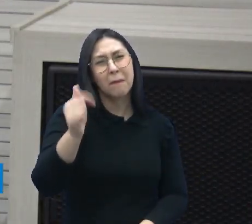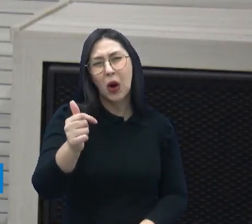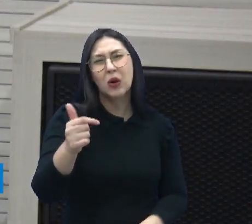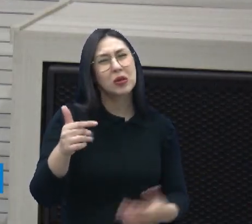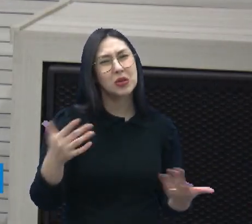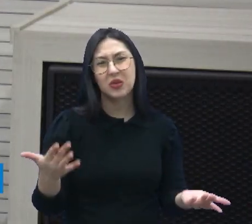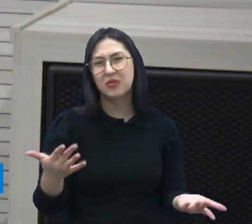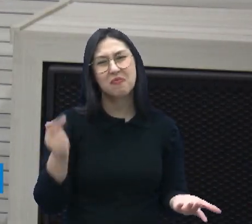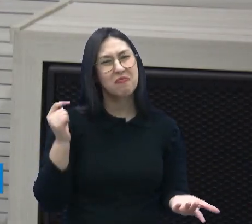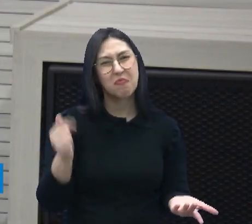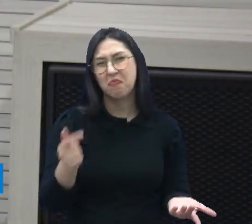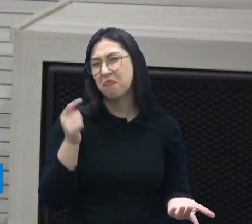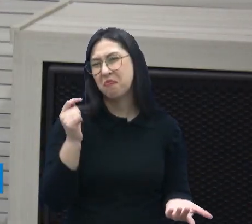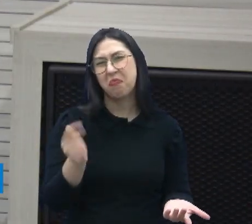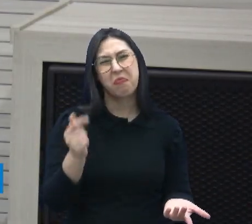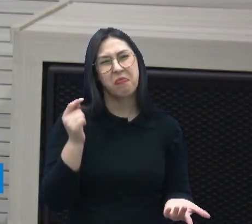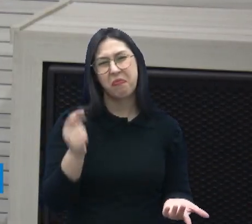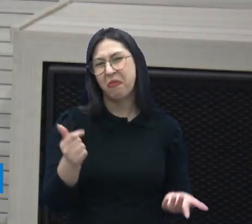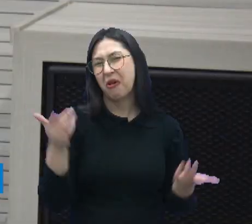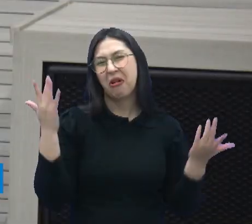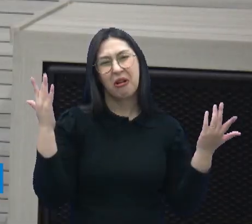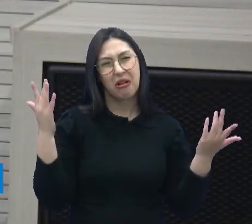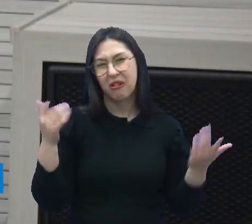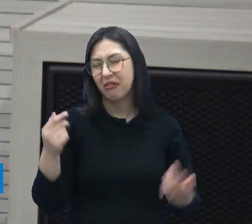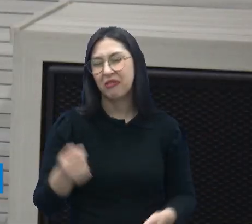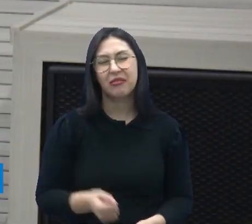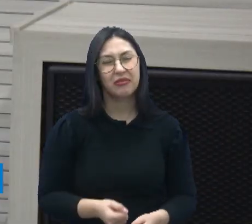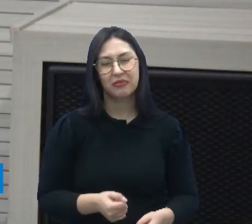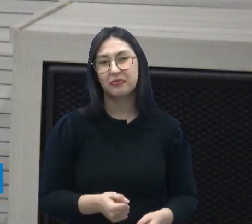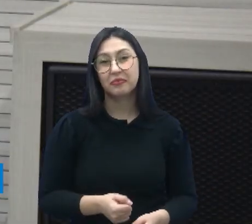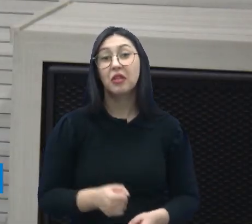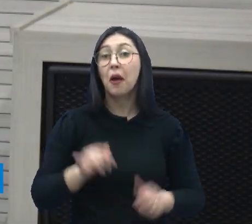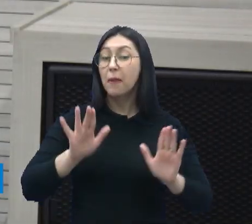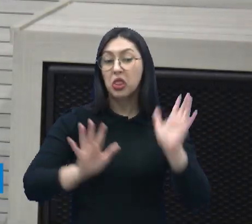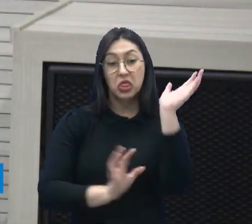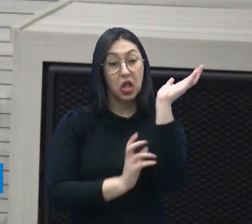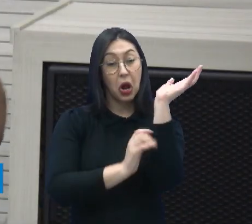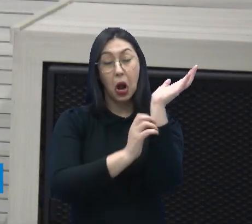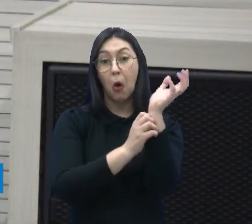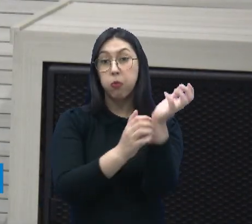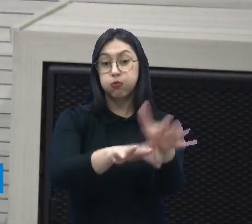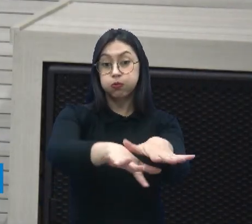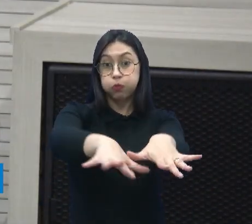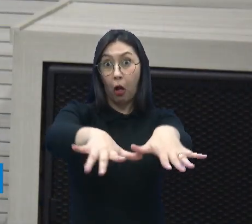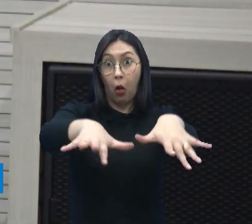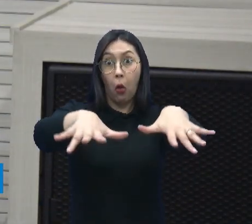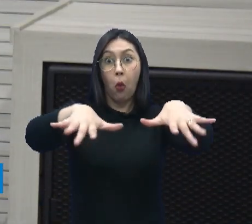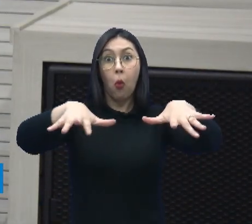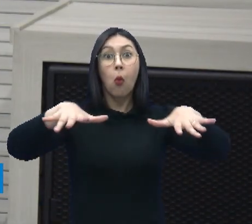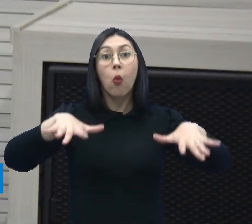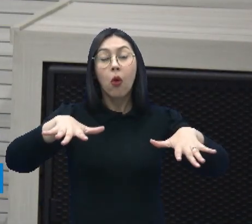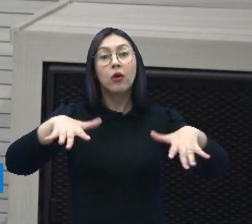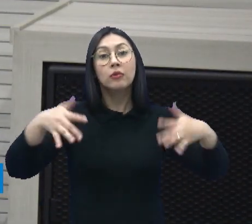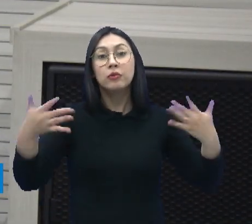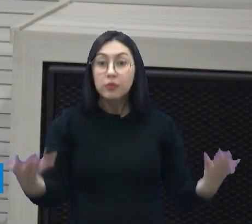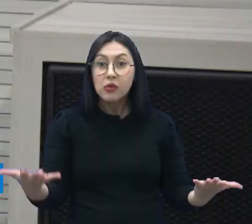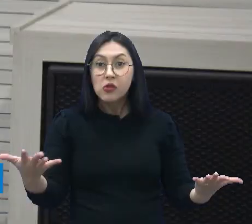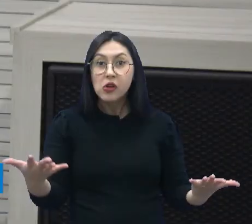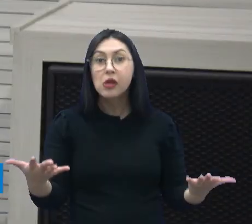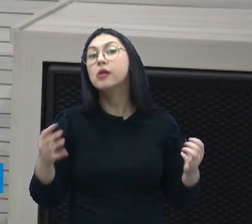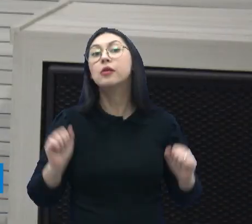não vai a metade das pessoas que teve aqui no Vicentina Aranha no domingo. Não tem popularidade nenhuma. Quem